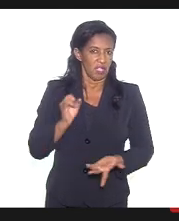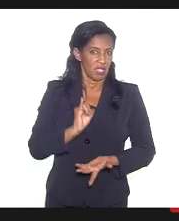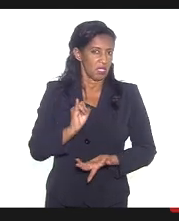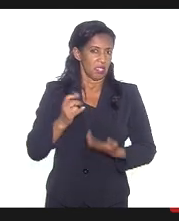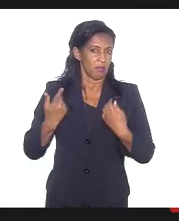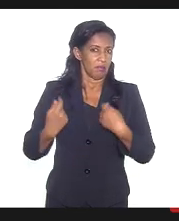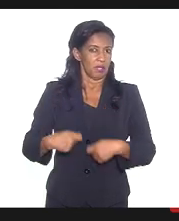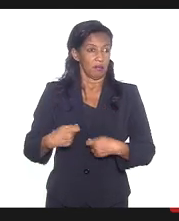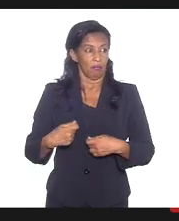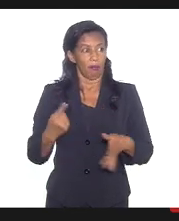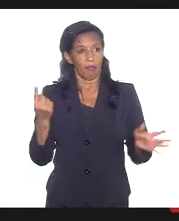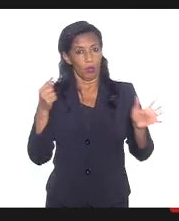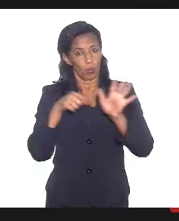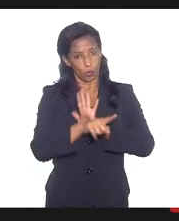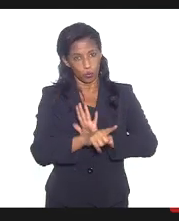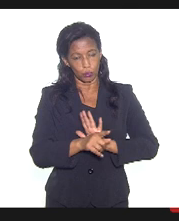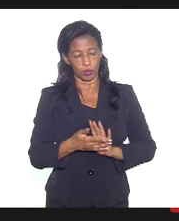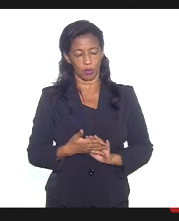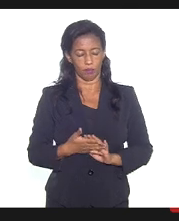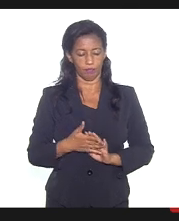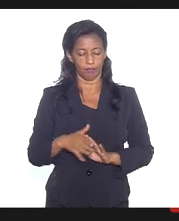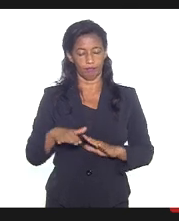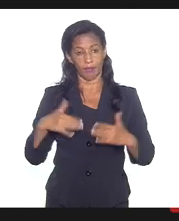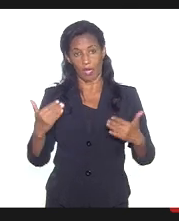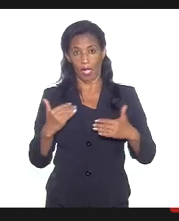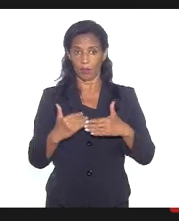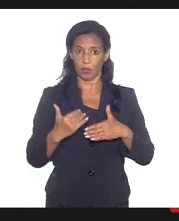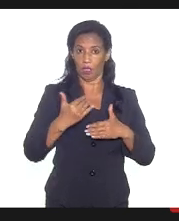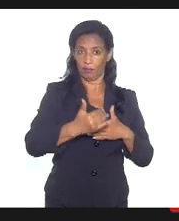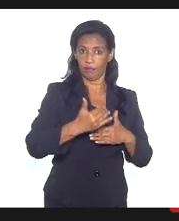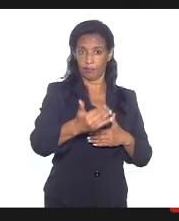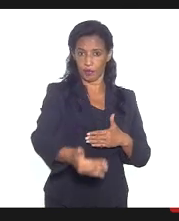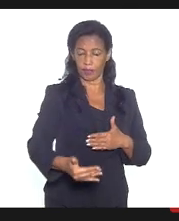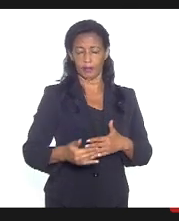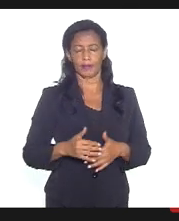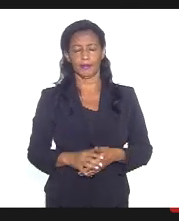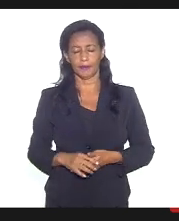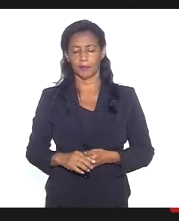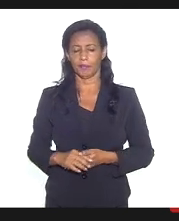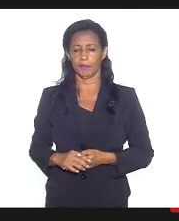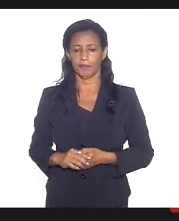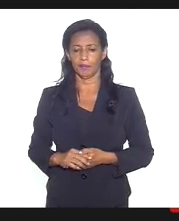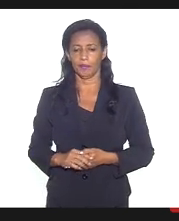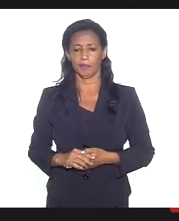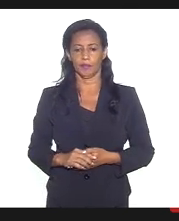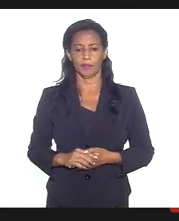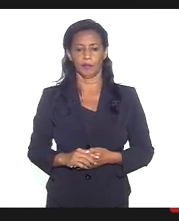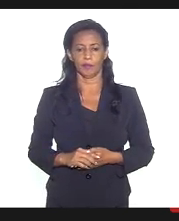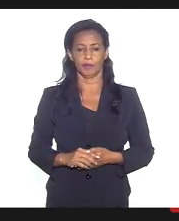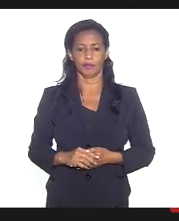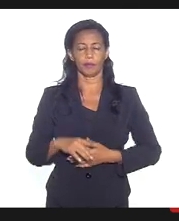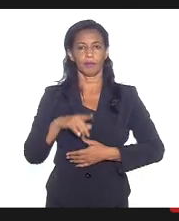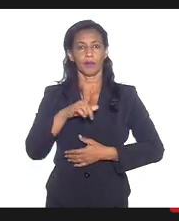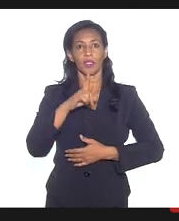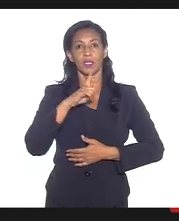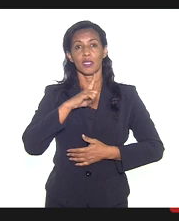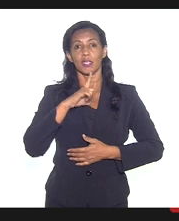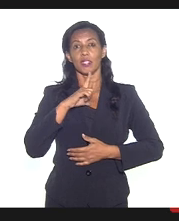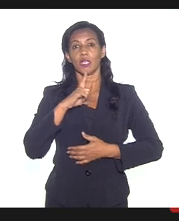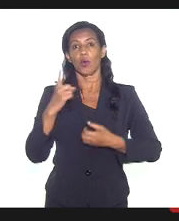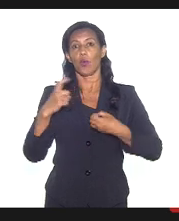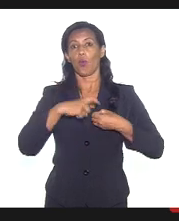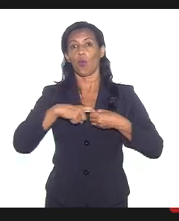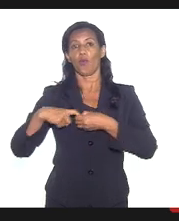a pergunta, caso isso avance com essas simulações, que se tenha um convênio com